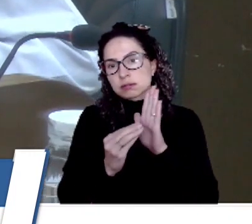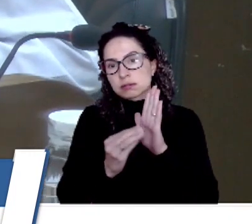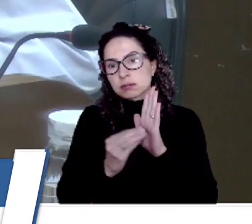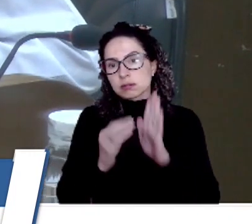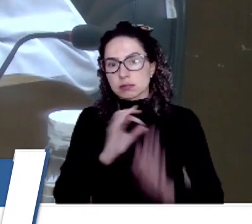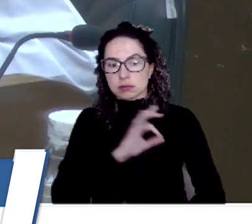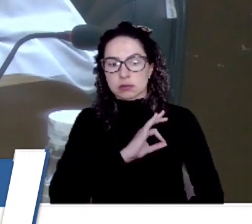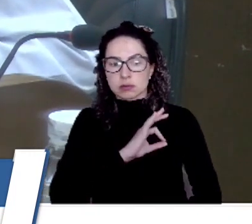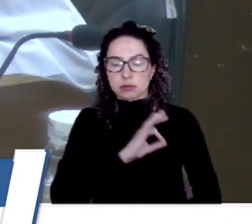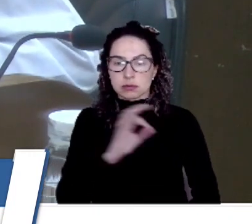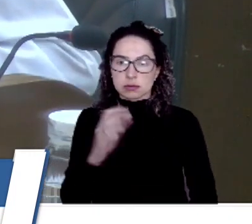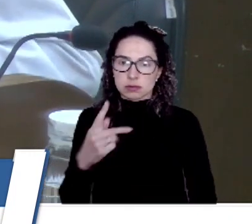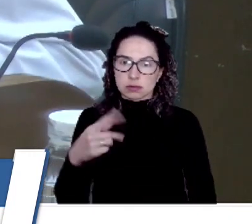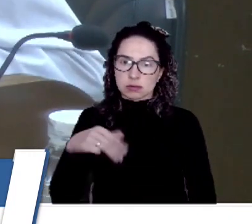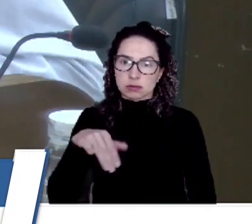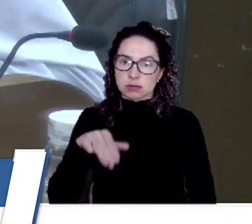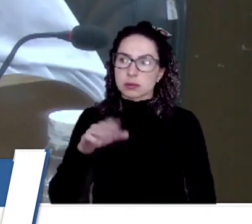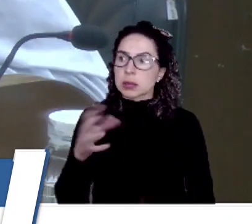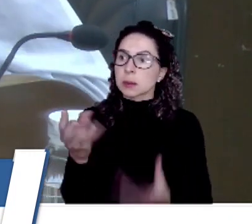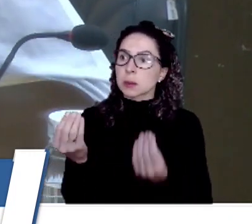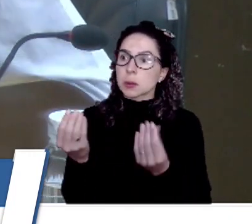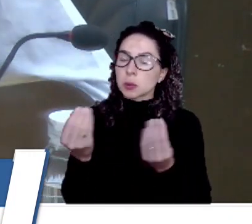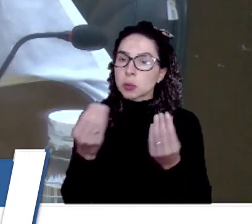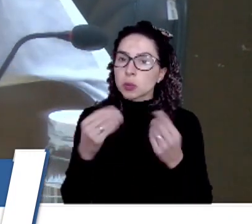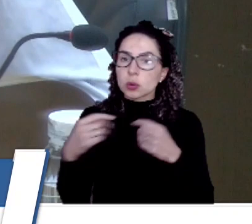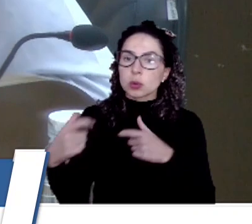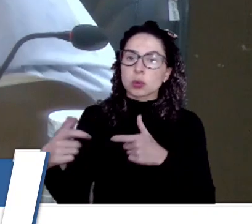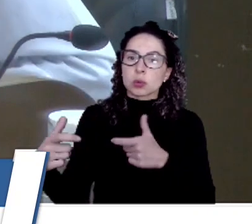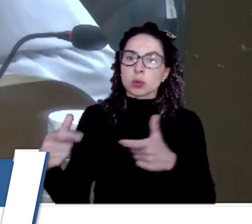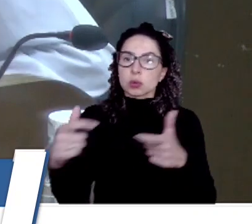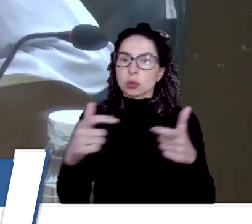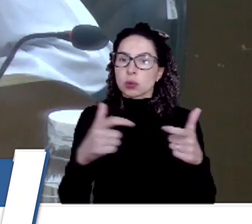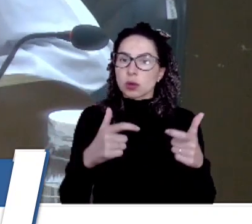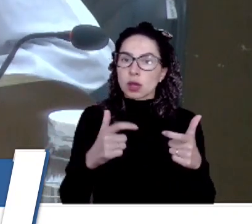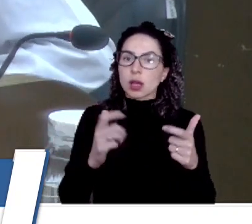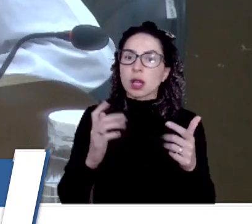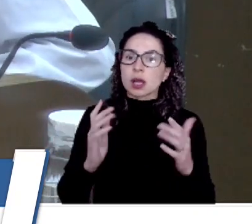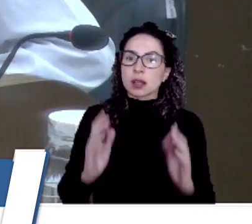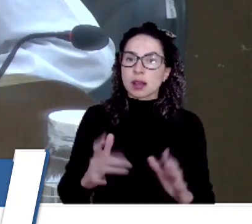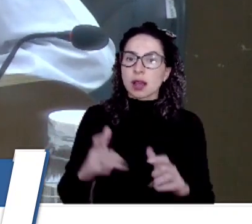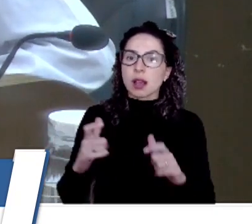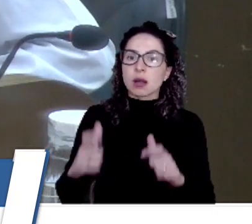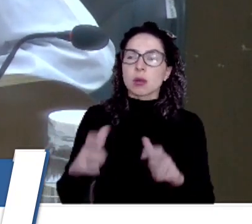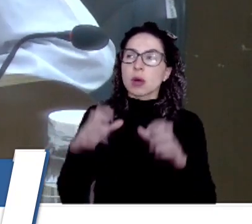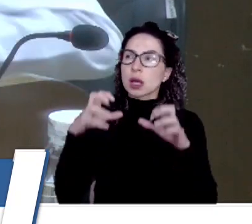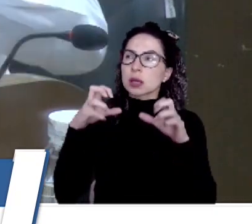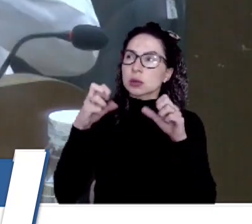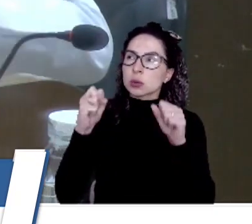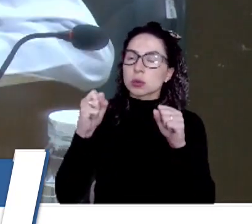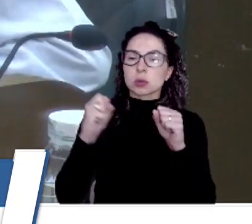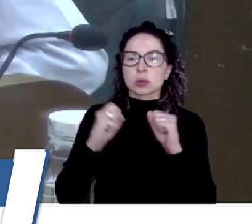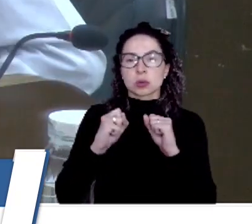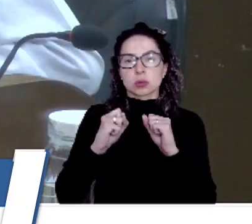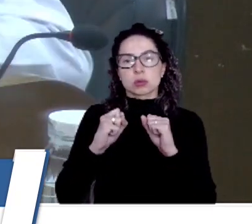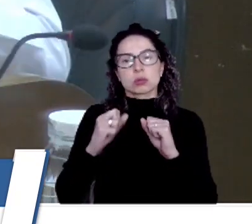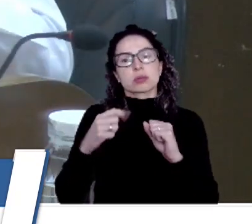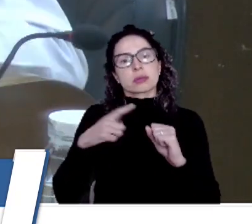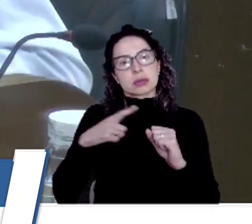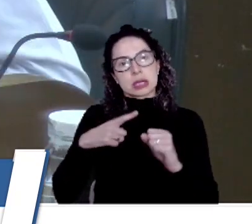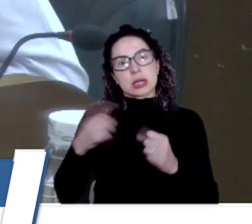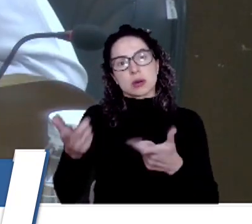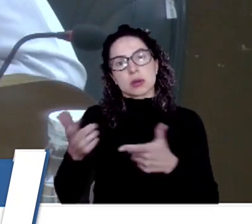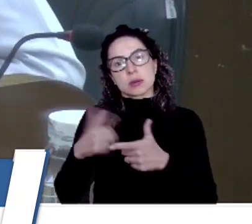Polícia Militar, muitos dos locais são lugares que são escuros. A gente tem problema